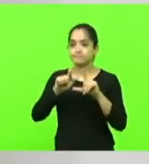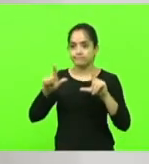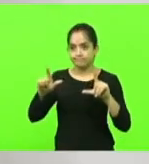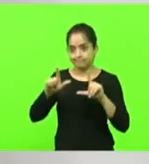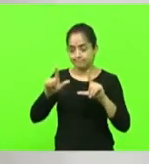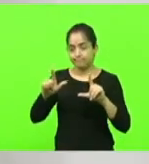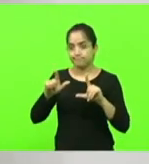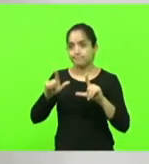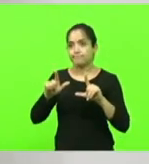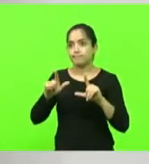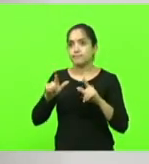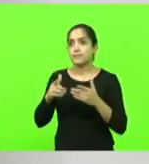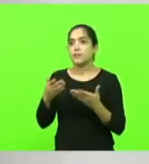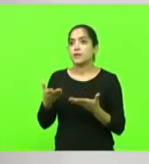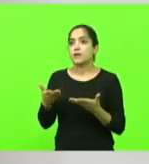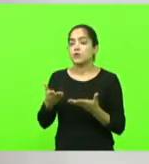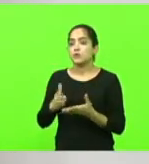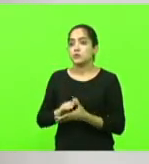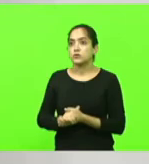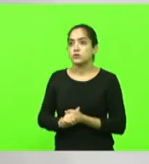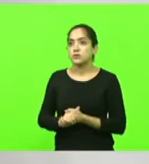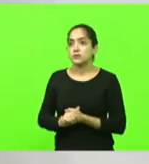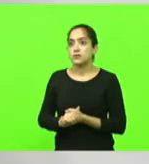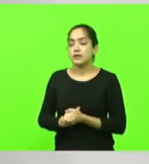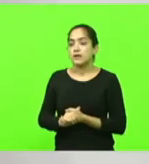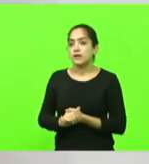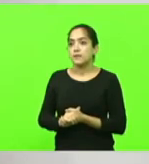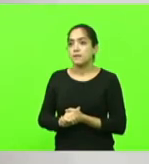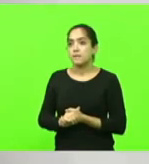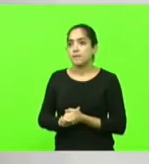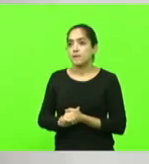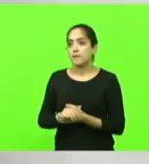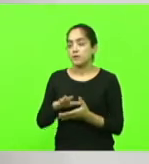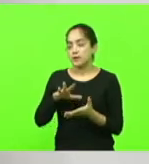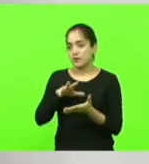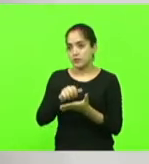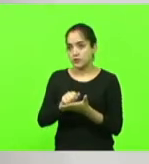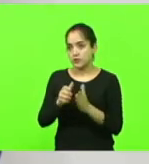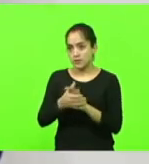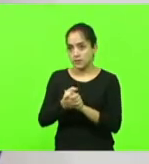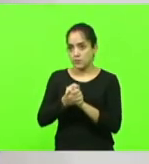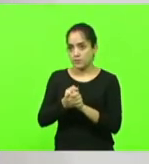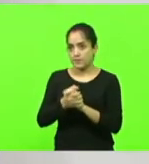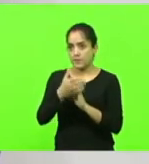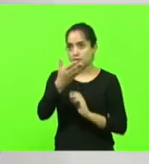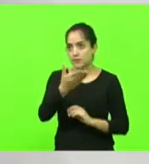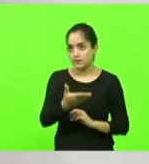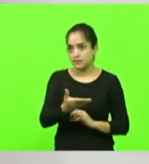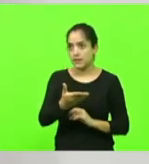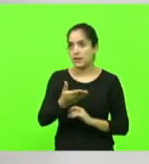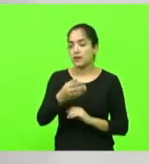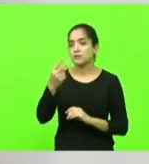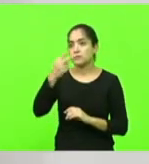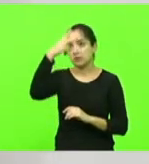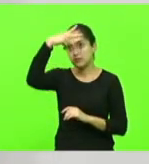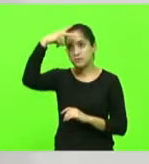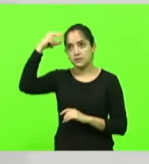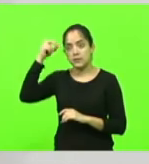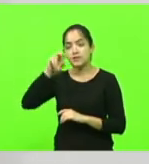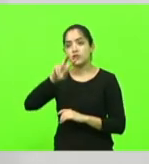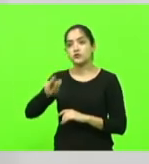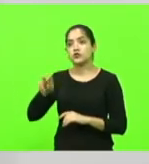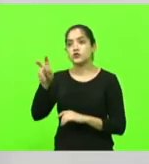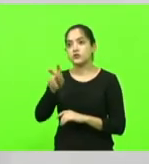sociais desta casa. Aqui, senhor presidente, registrar e cumprimentar a presença do nosso vice-prefeito de Xanxerê, Adenilson Biazus,